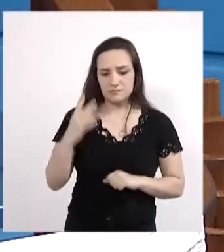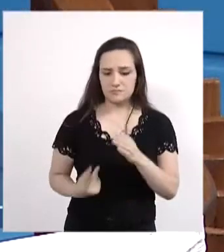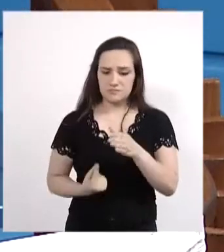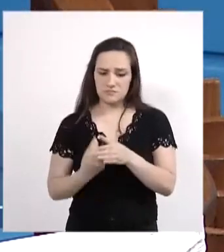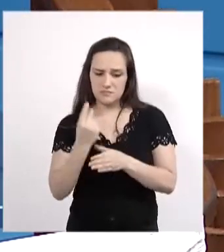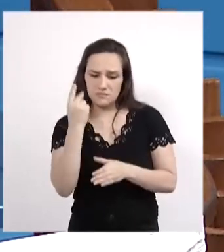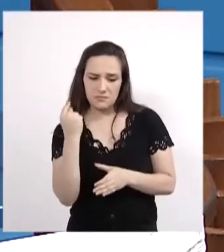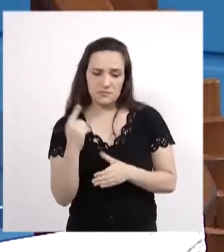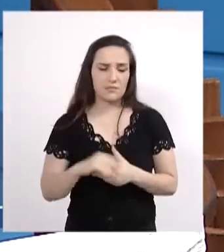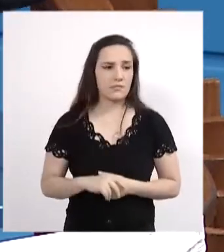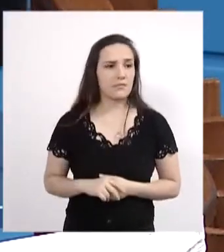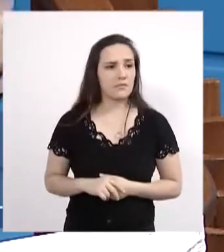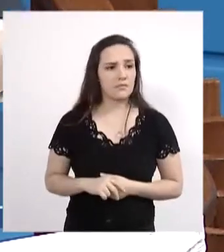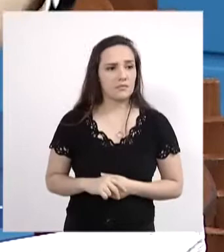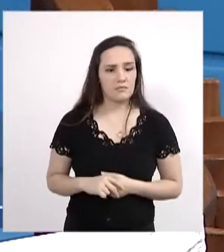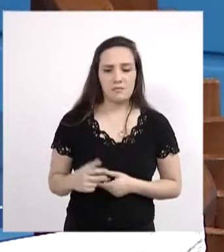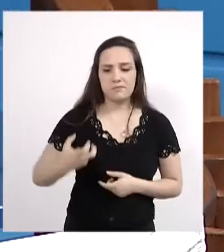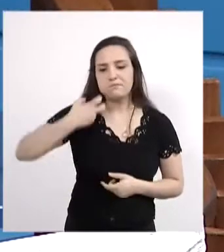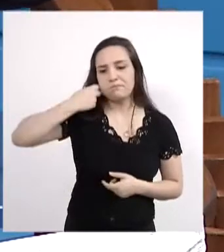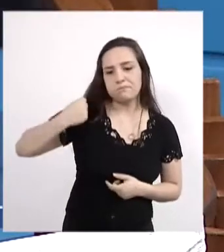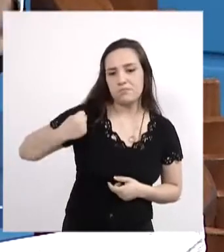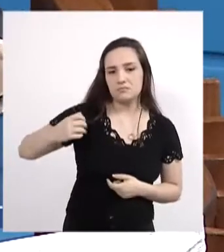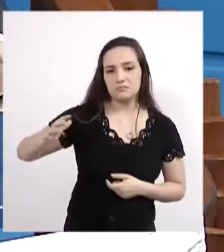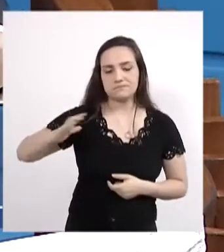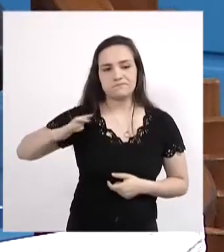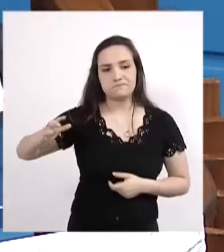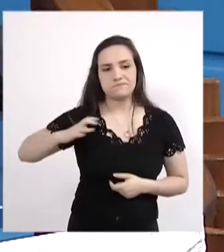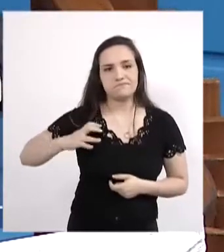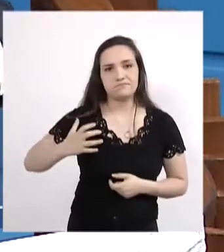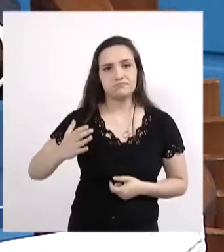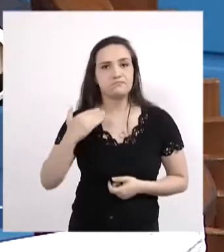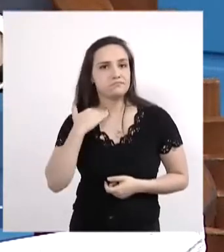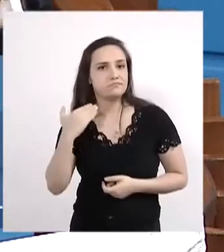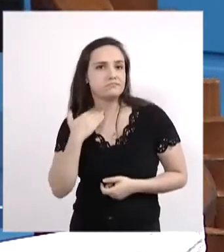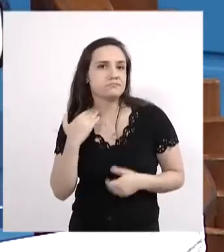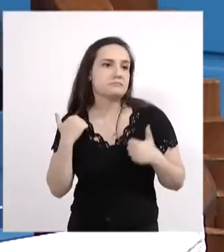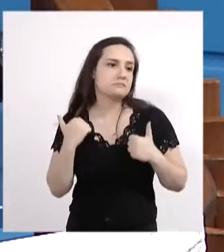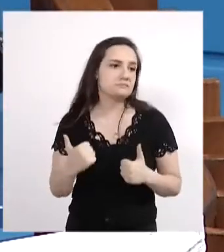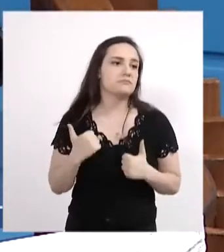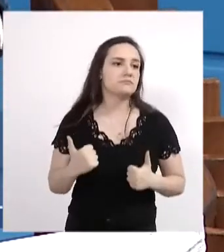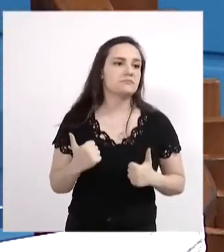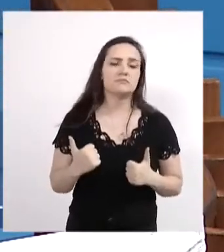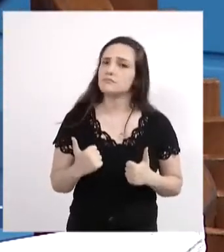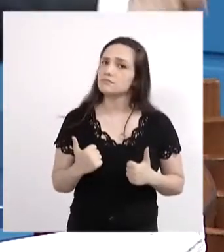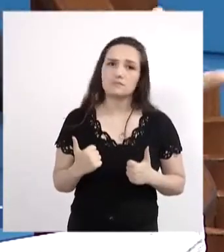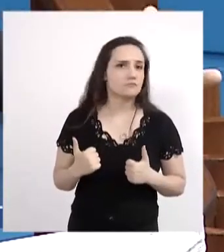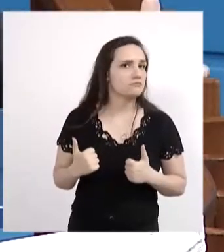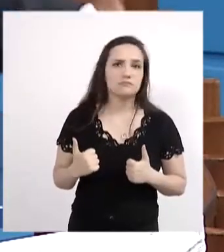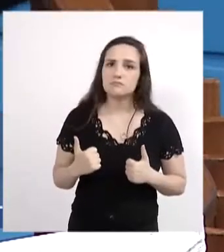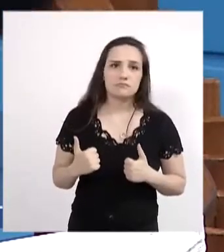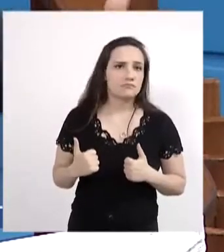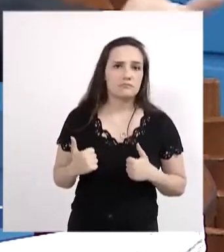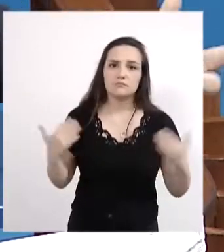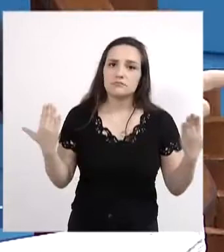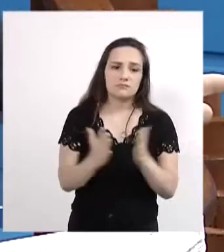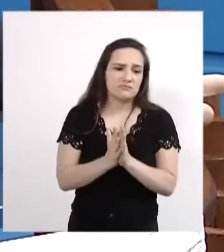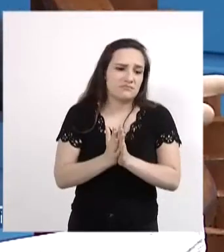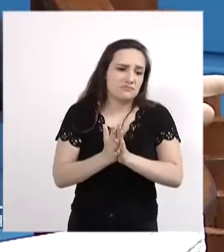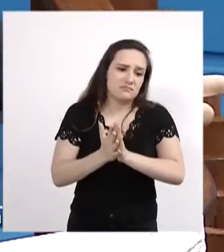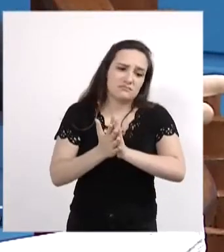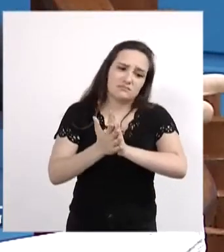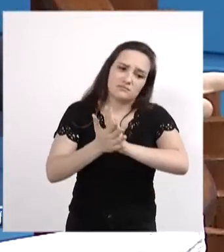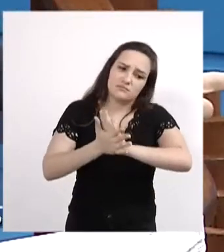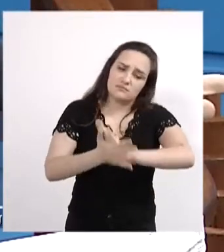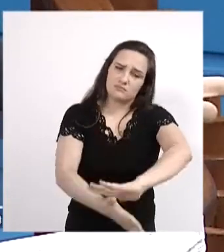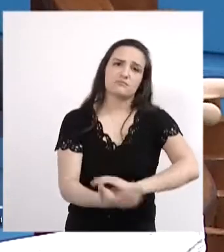produzir, encher o bolso de dinheiro, a conta no banco de dinheiro, né, em detrimento da destruição dos nossos